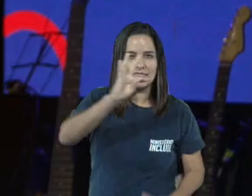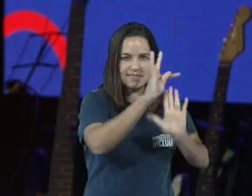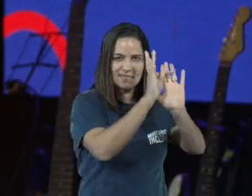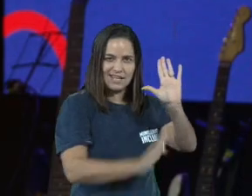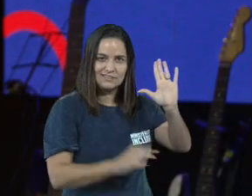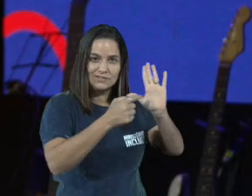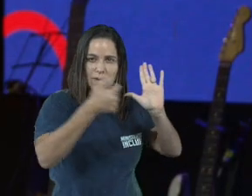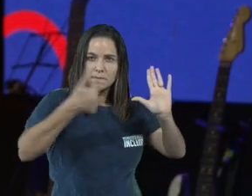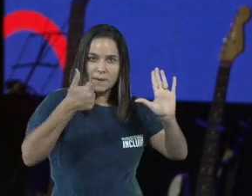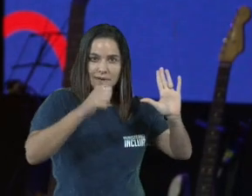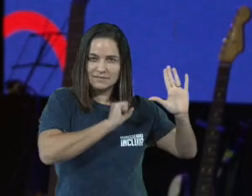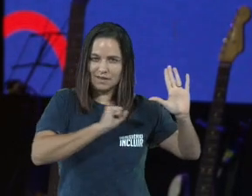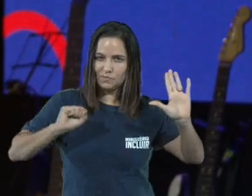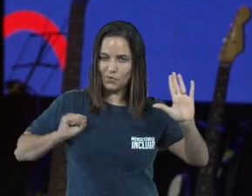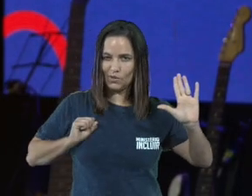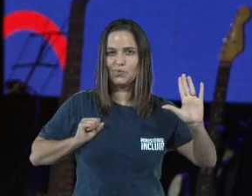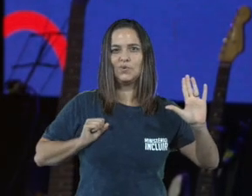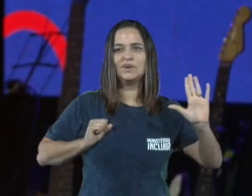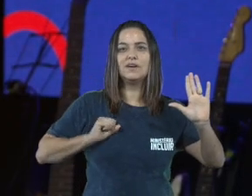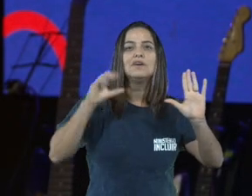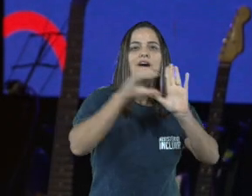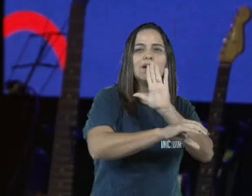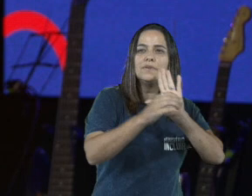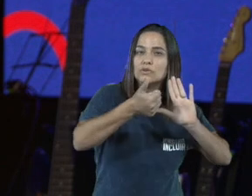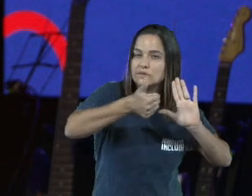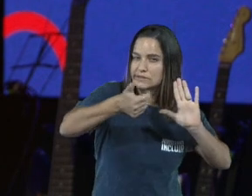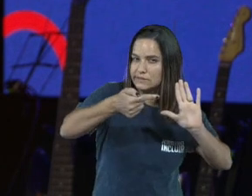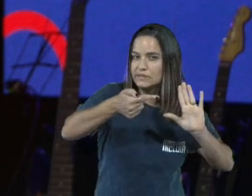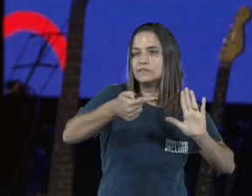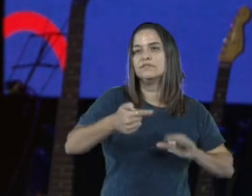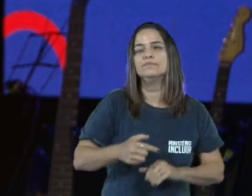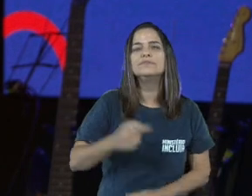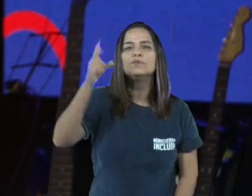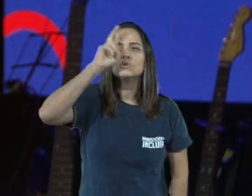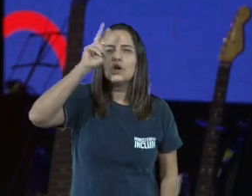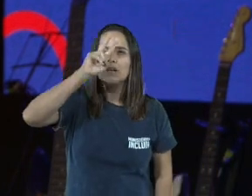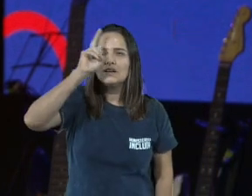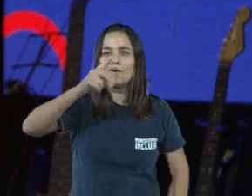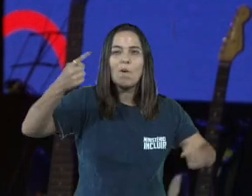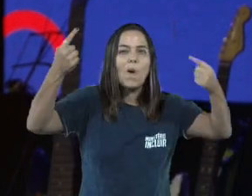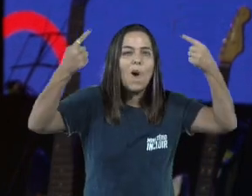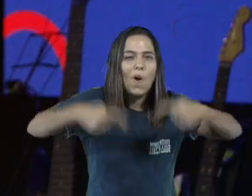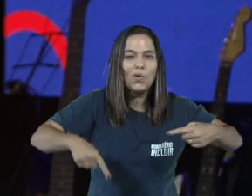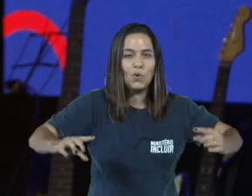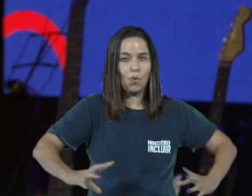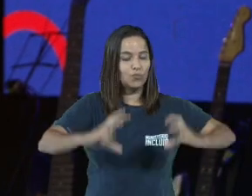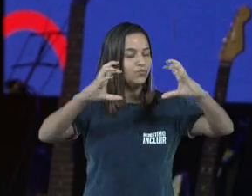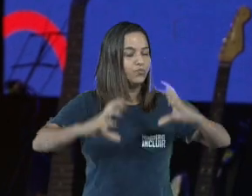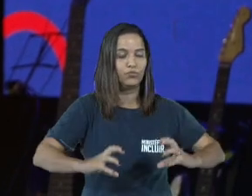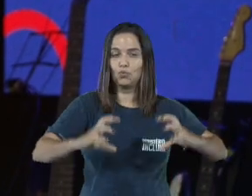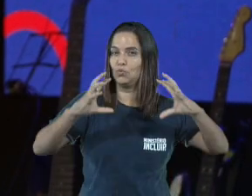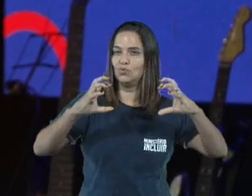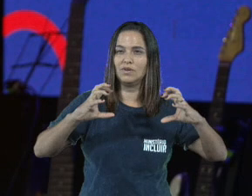história de um confronto mas não é o confronto normal não porque porque tem um Golias tem